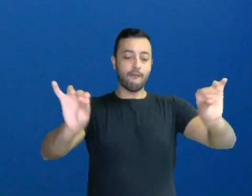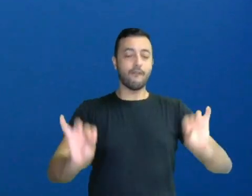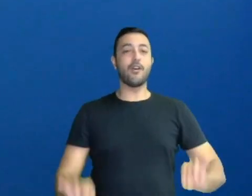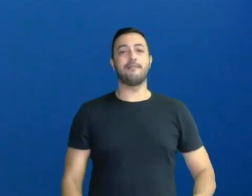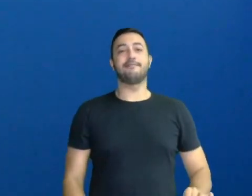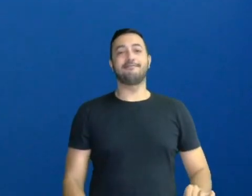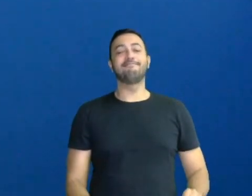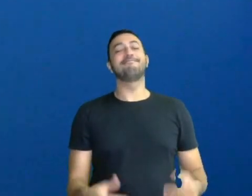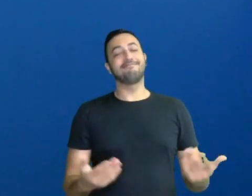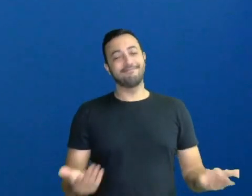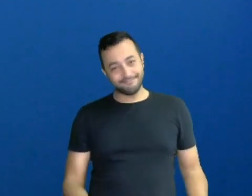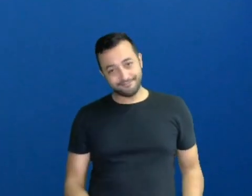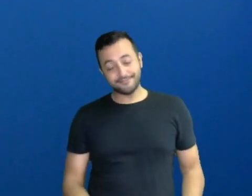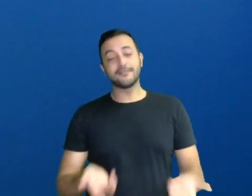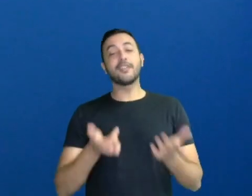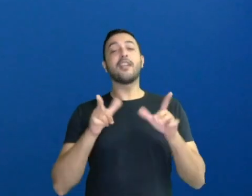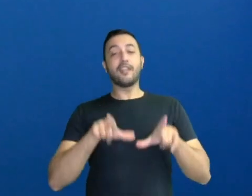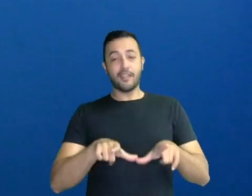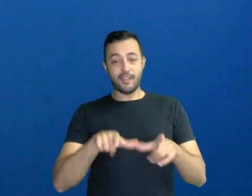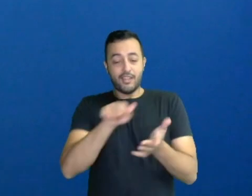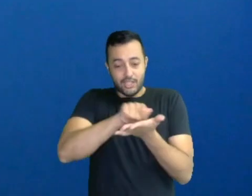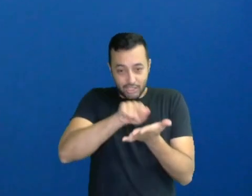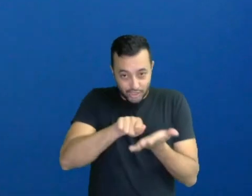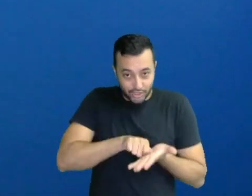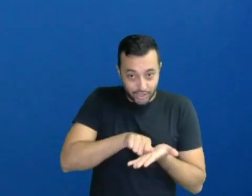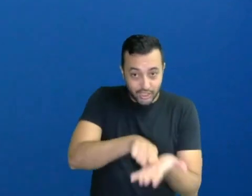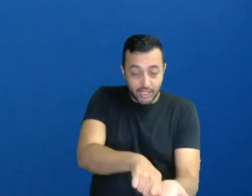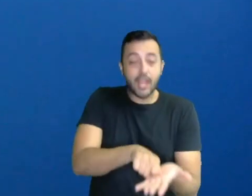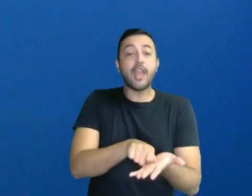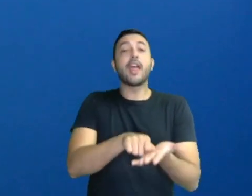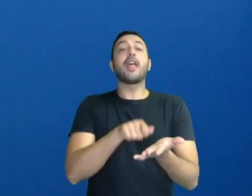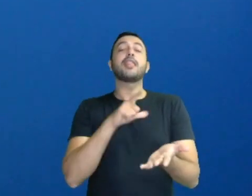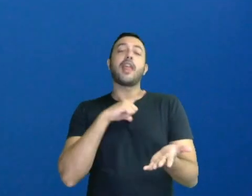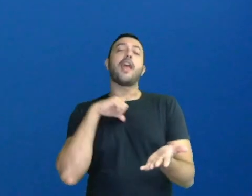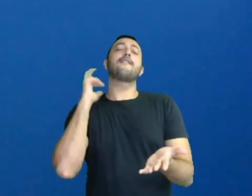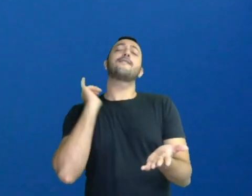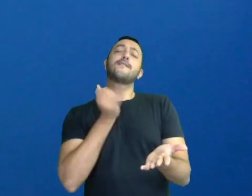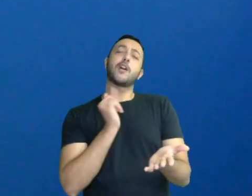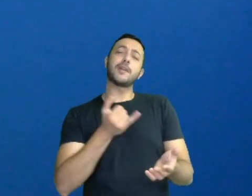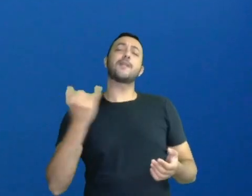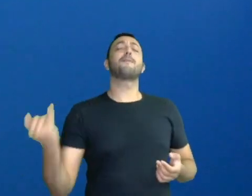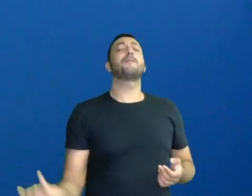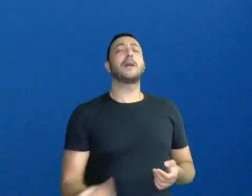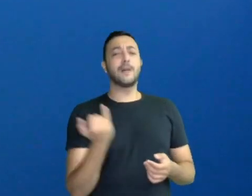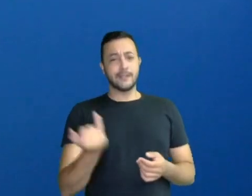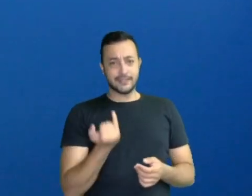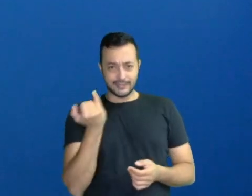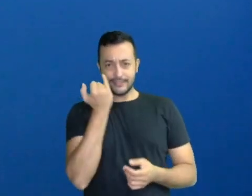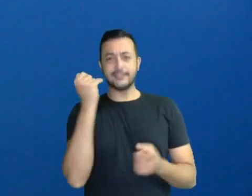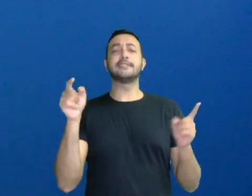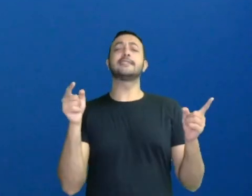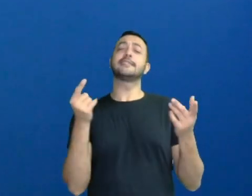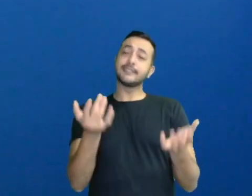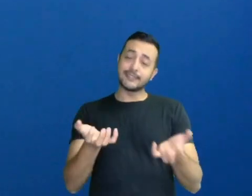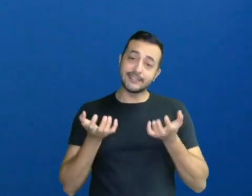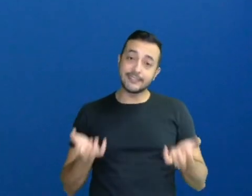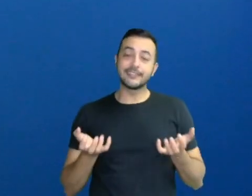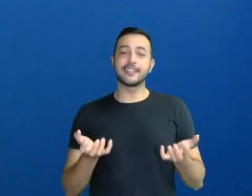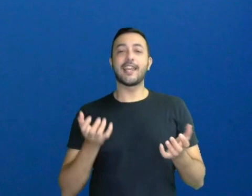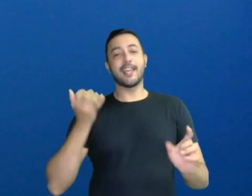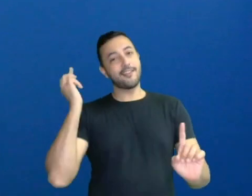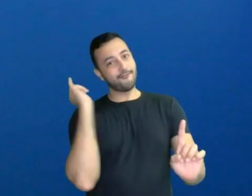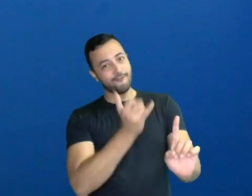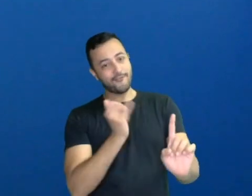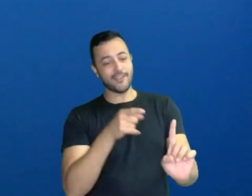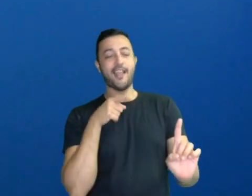através do bilhete ela deixou registrada informações importantes que ela gostaria que